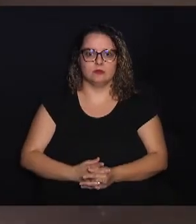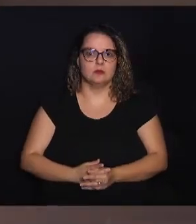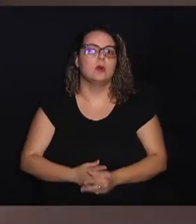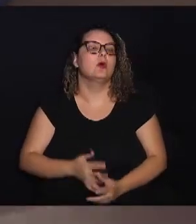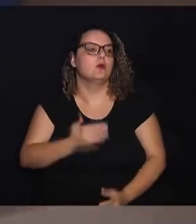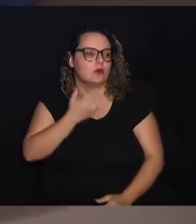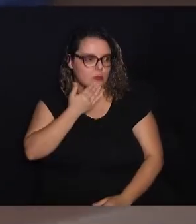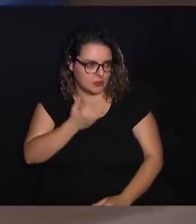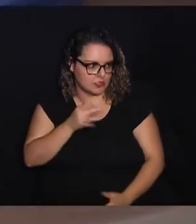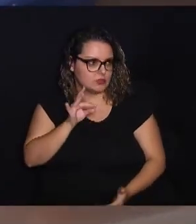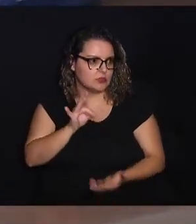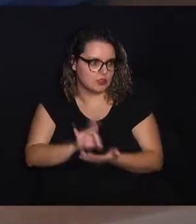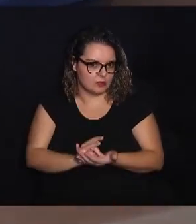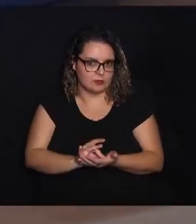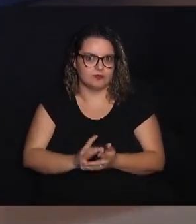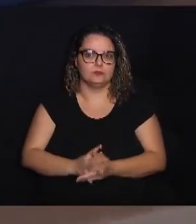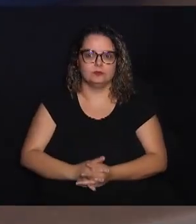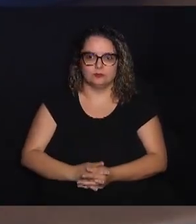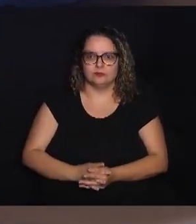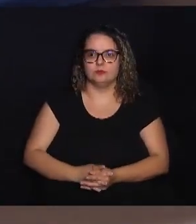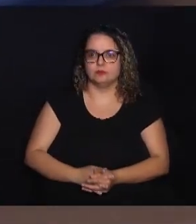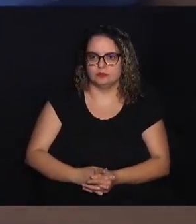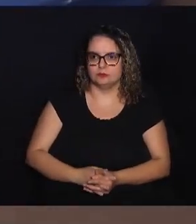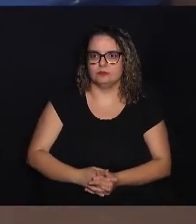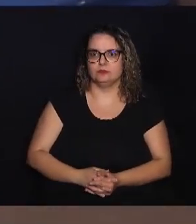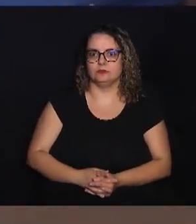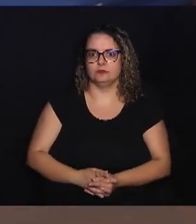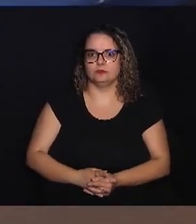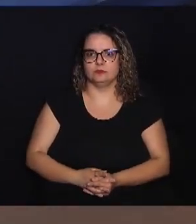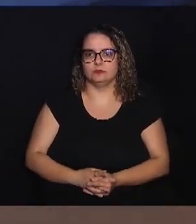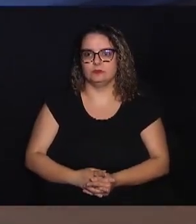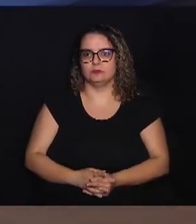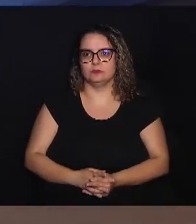mesmo. A questão até